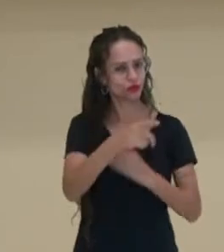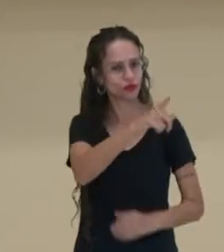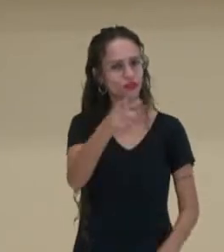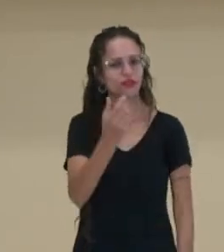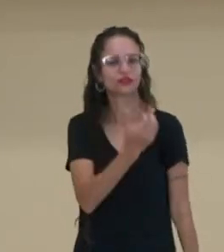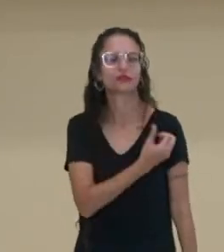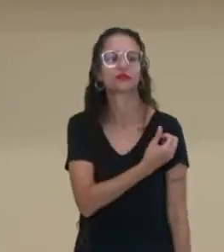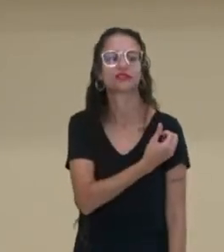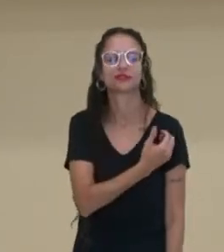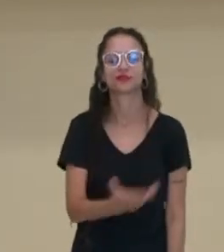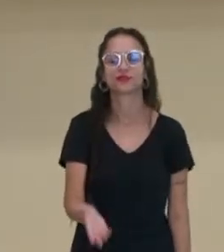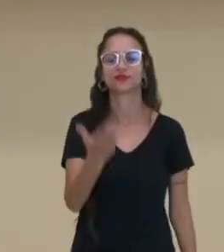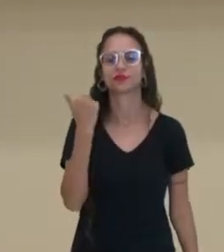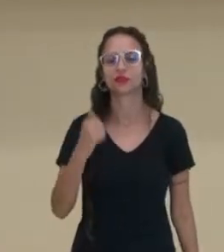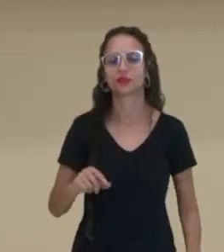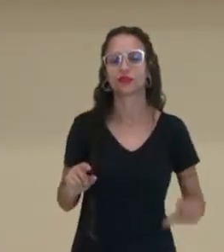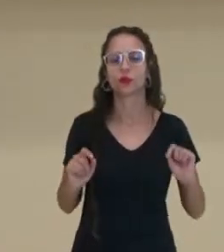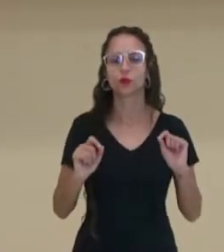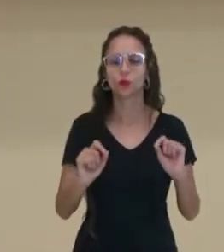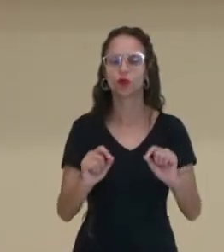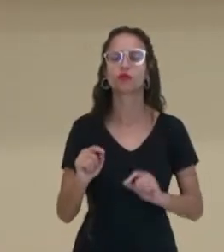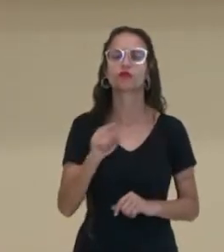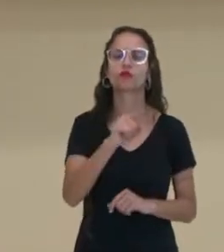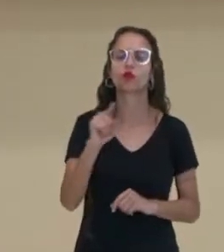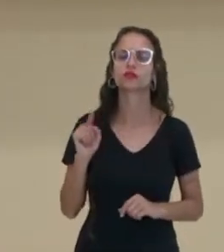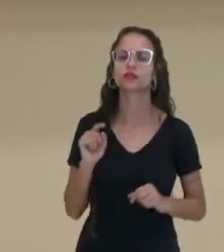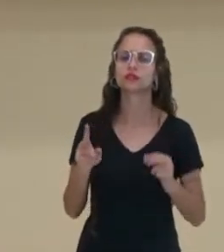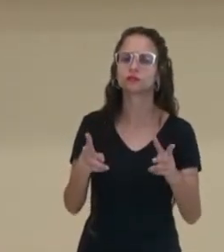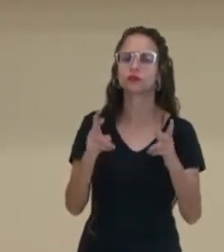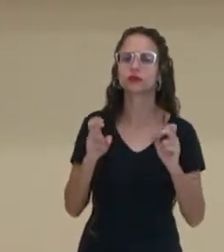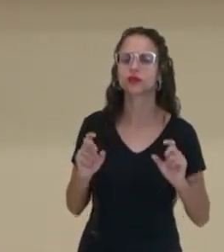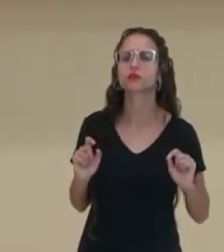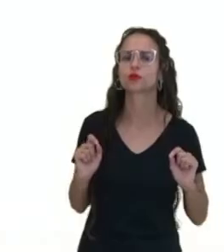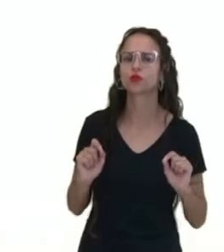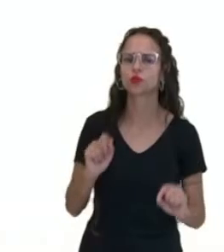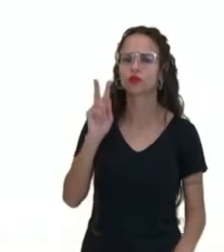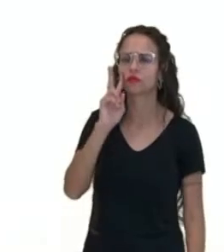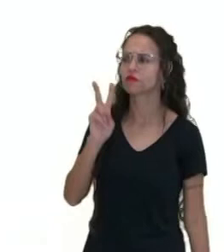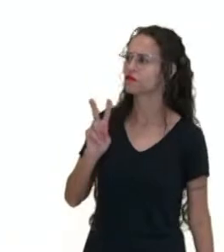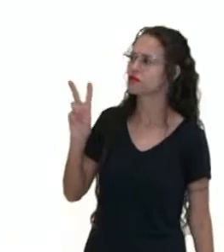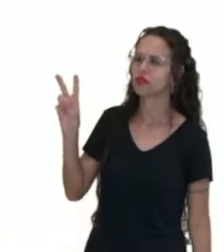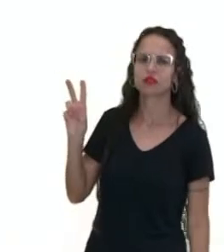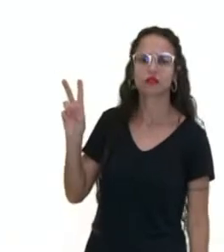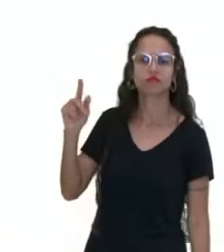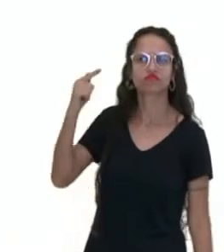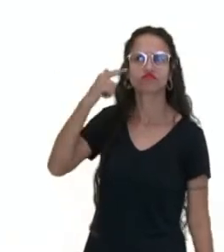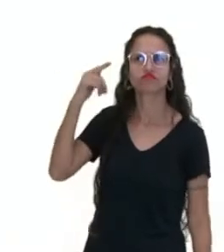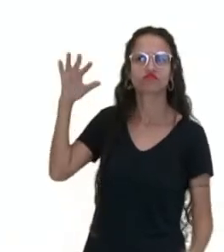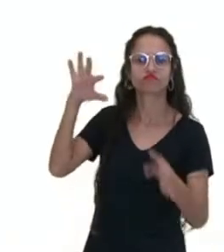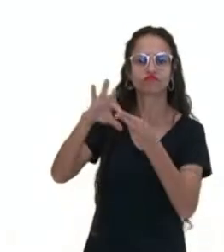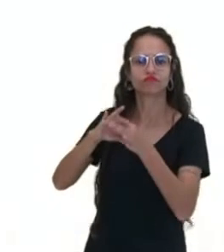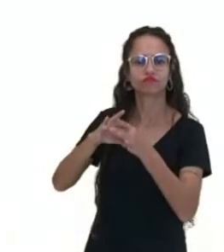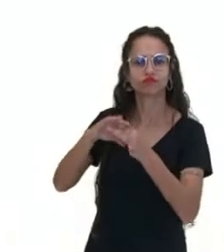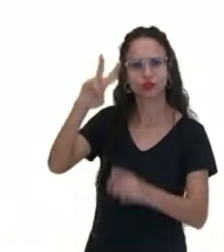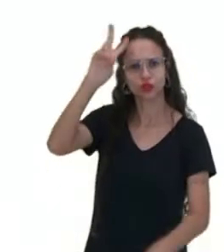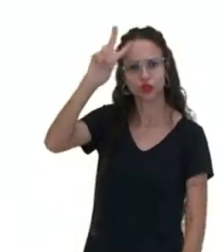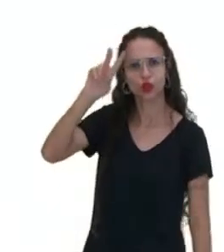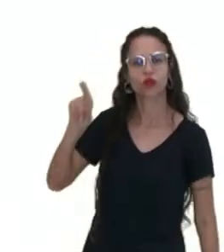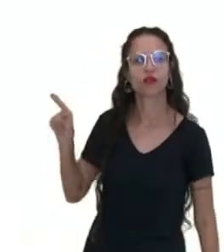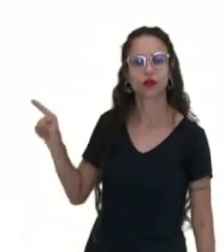aí. Bora lá? O que que vocês poderiam observar e o que vem em sua mente quando você pensa em